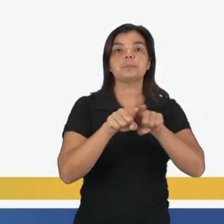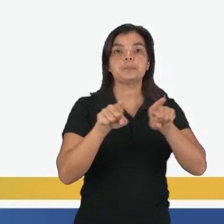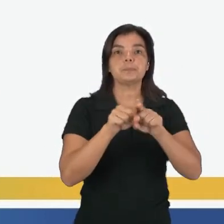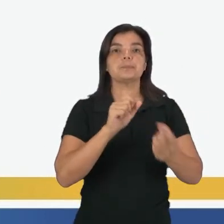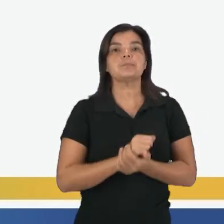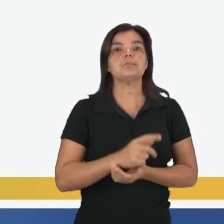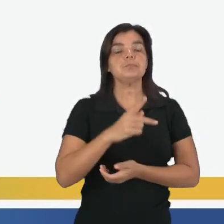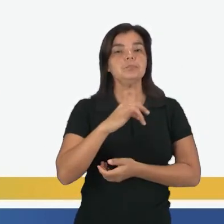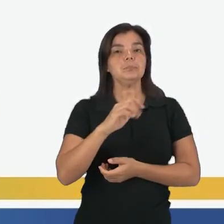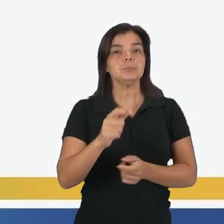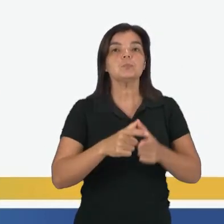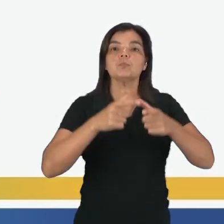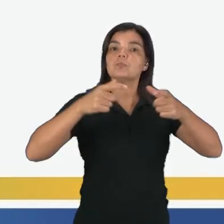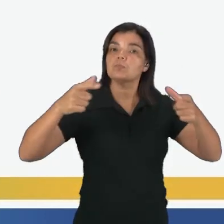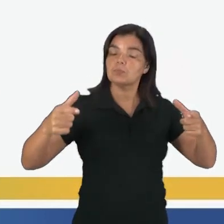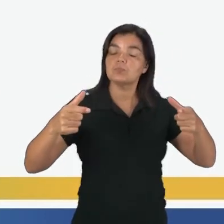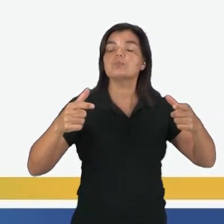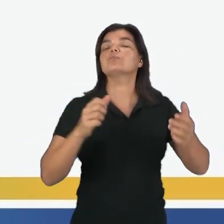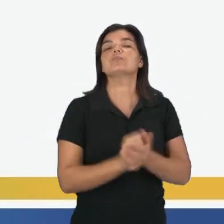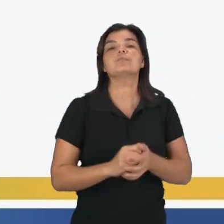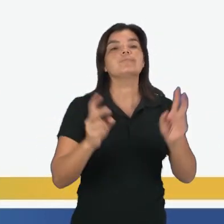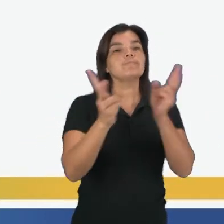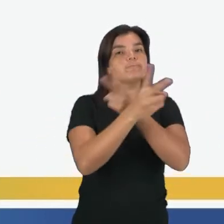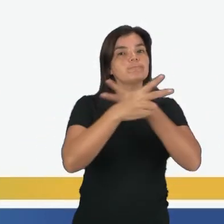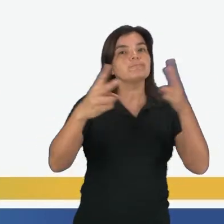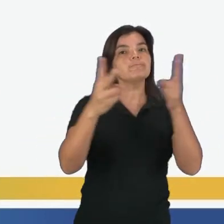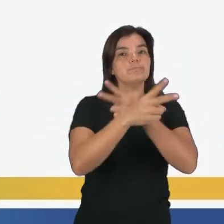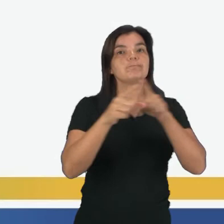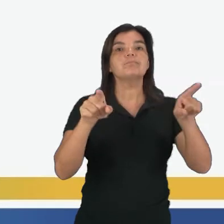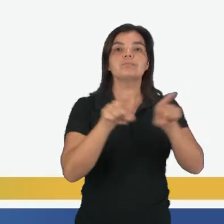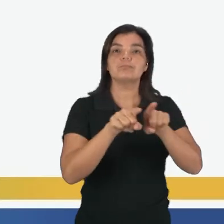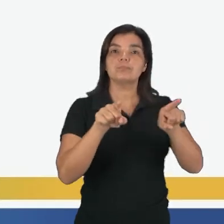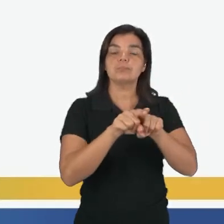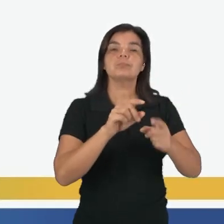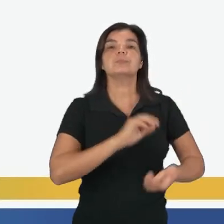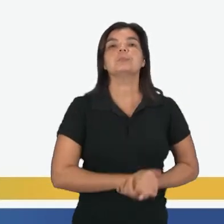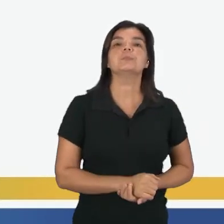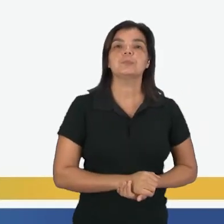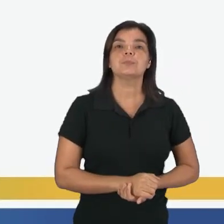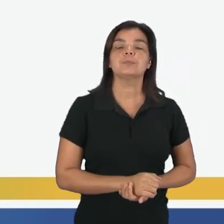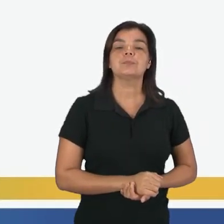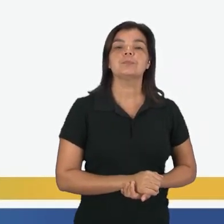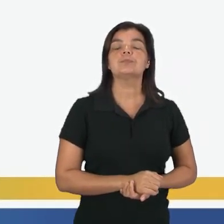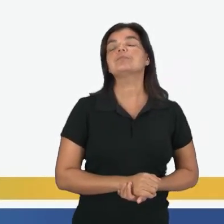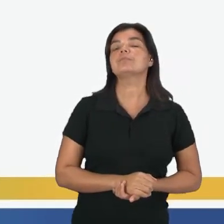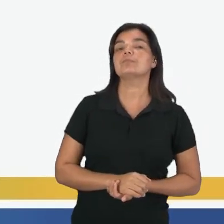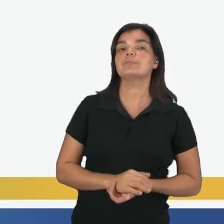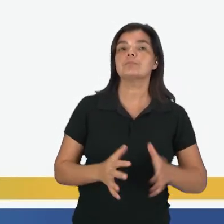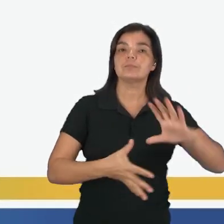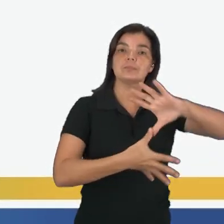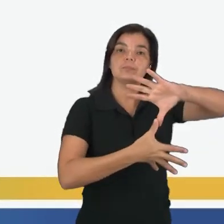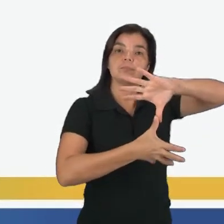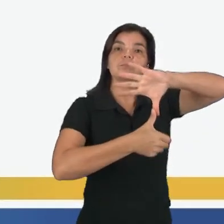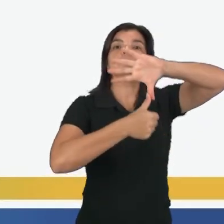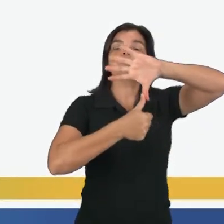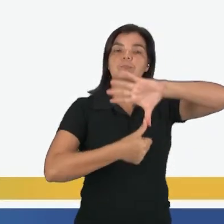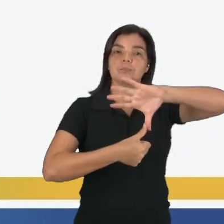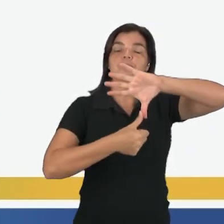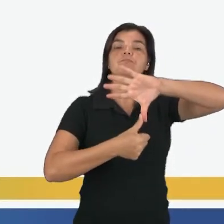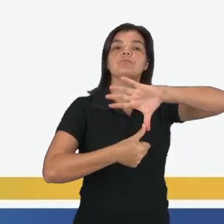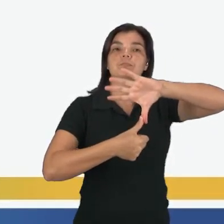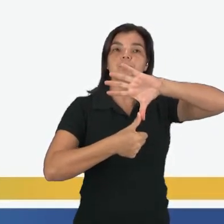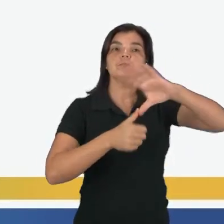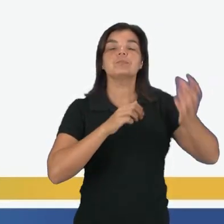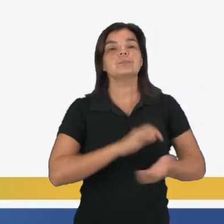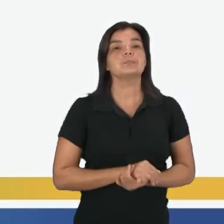maior parque industrial eólico. Melhor, Piauí terá o maior parque eólico e maior parque solar da América do